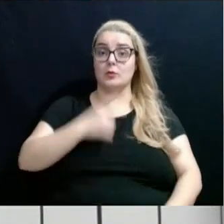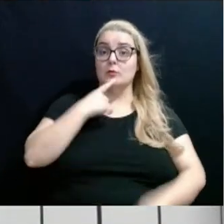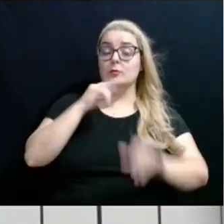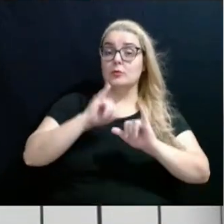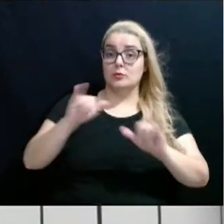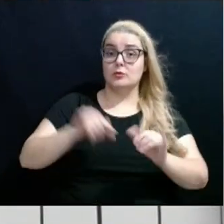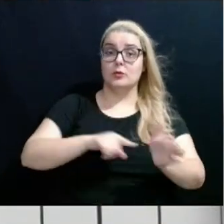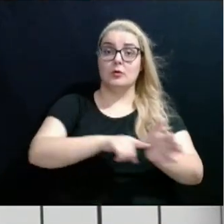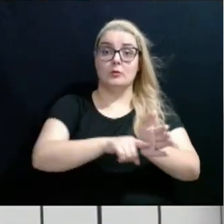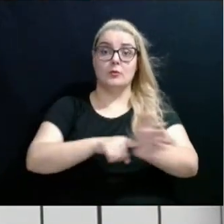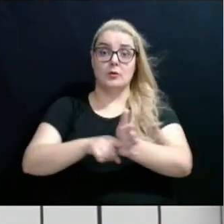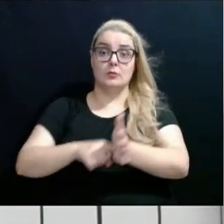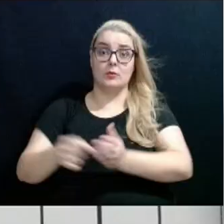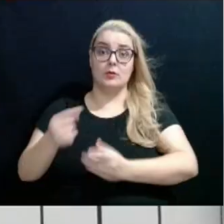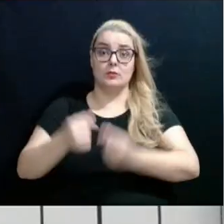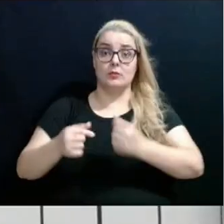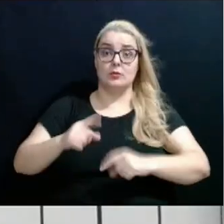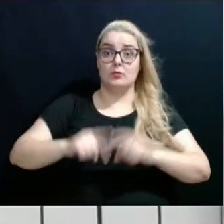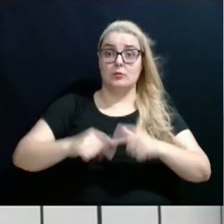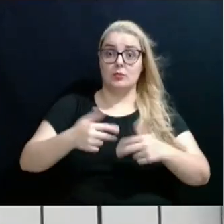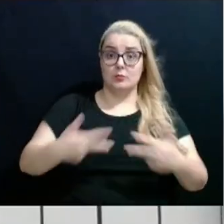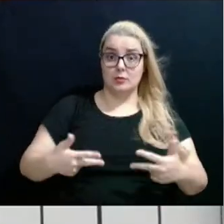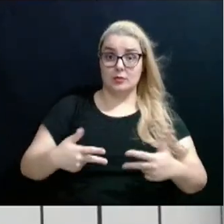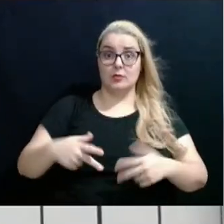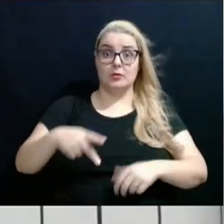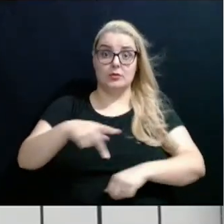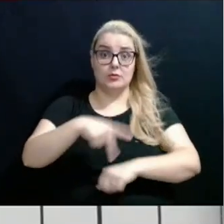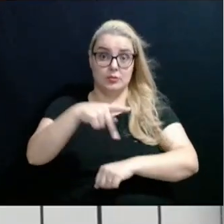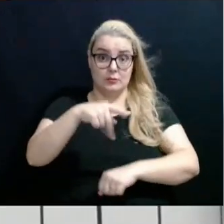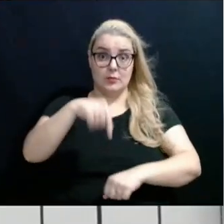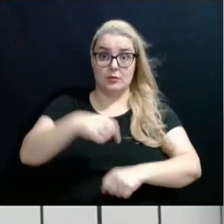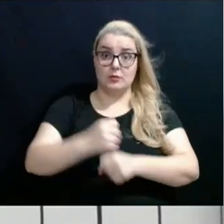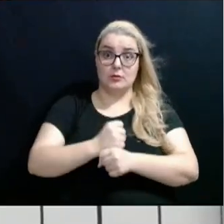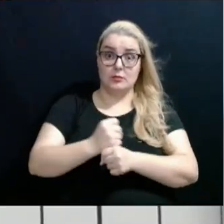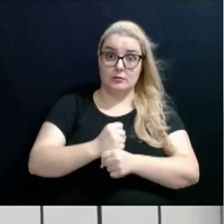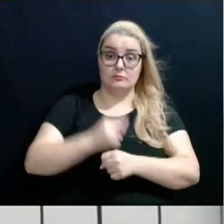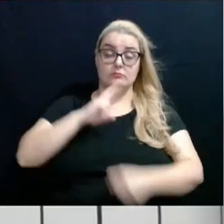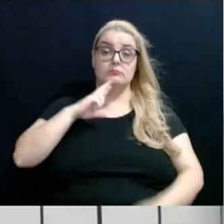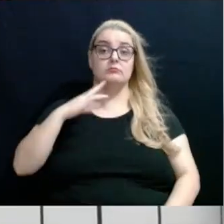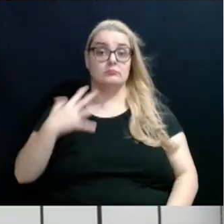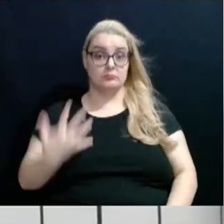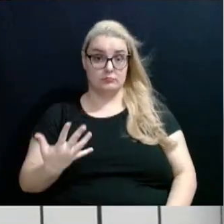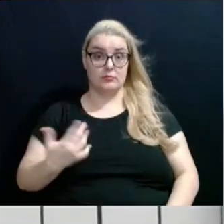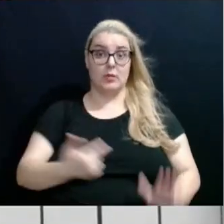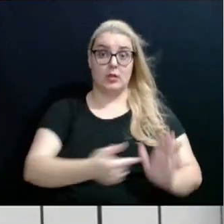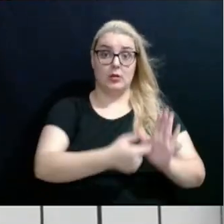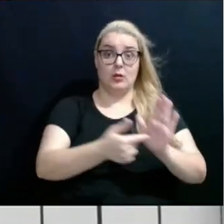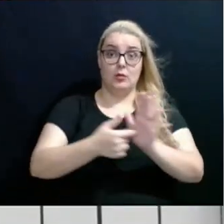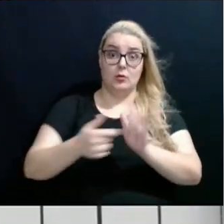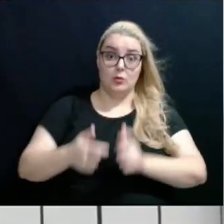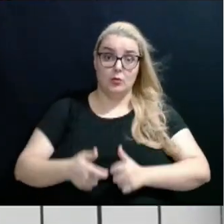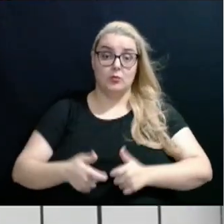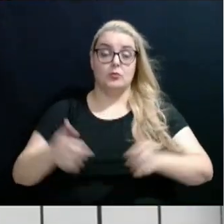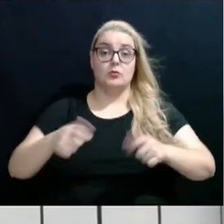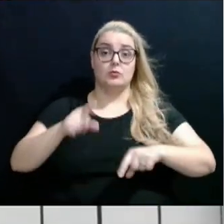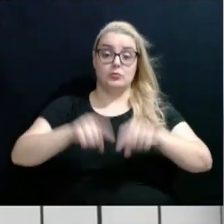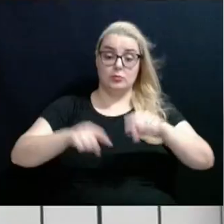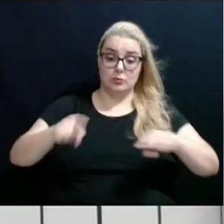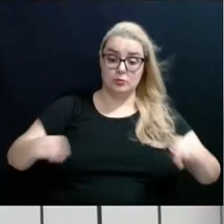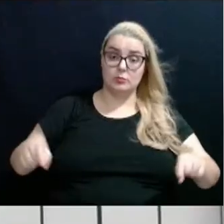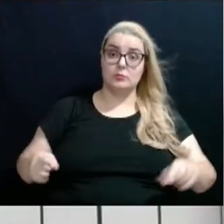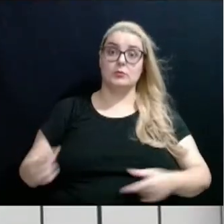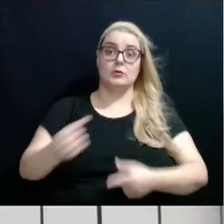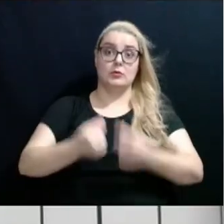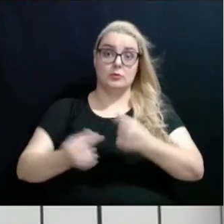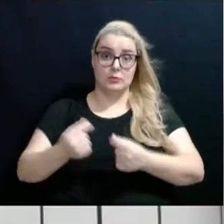pesquisa de preços de produtos de Páscoa deste ano e os resultados mostraram uma grande variação nos preços. Quem